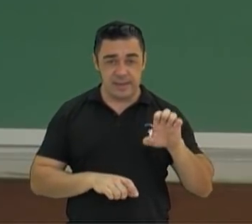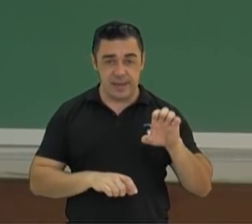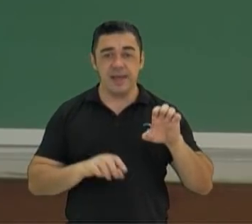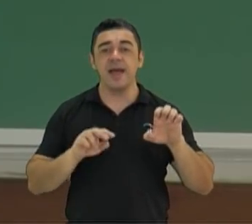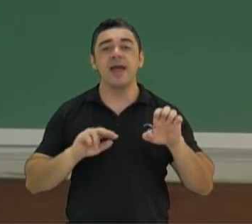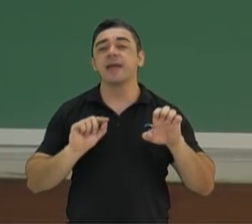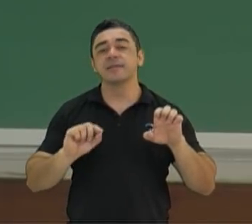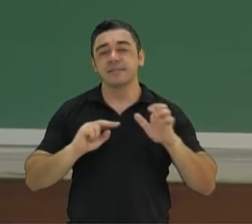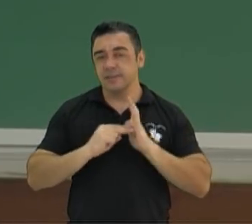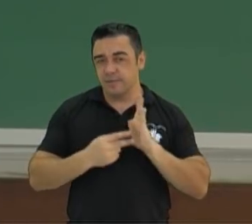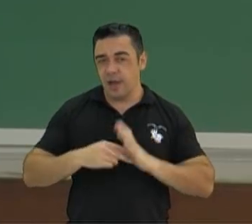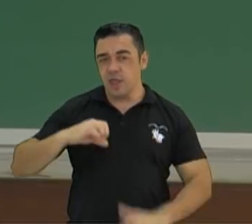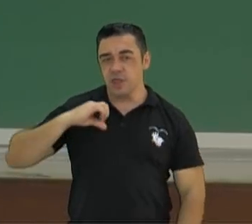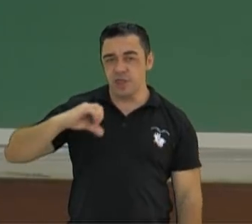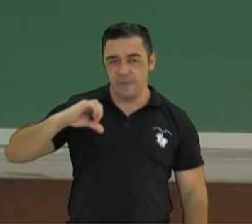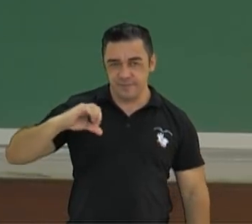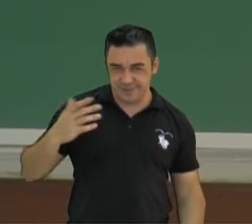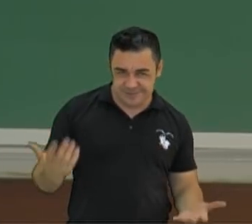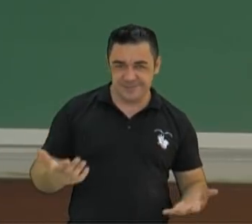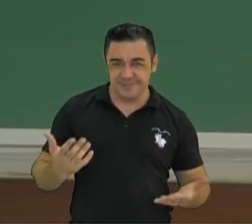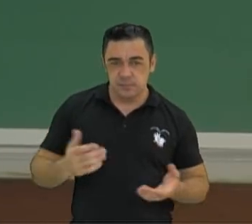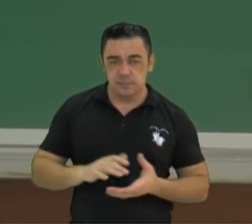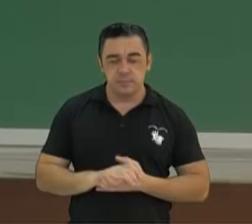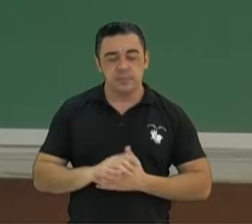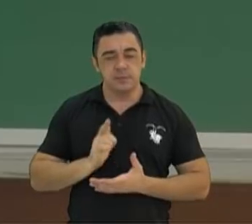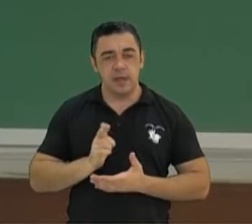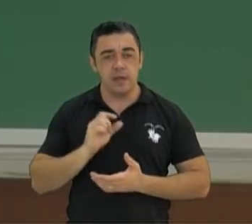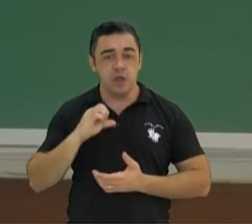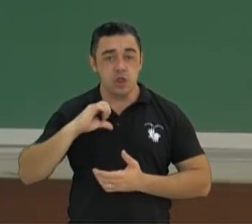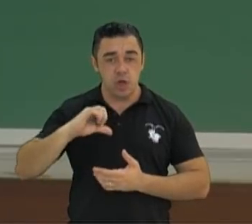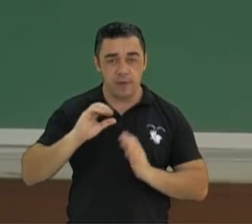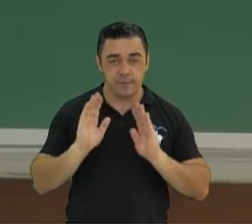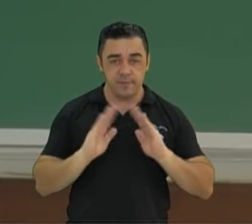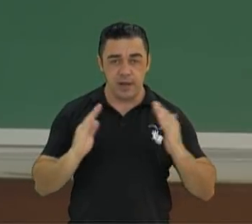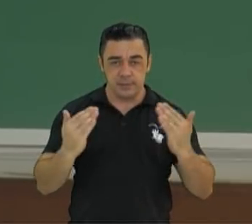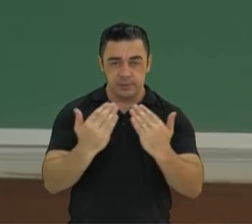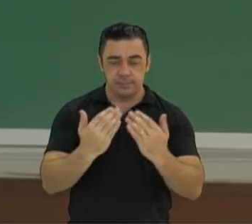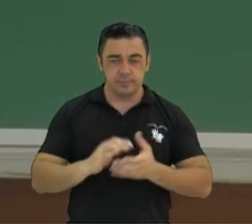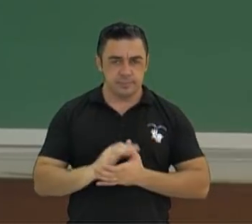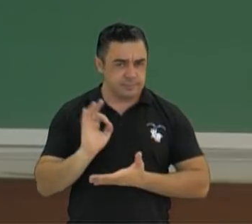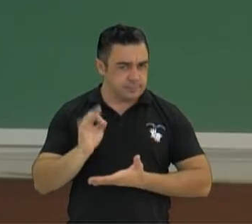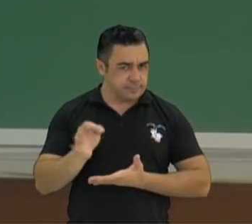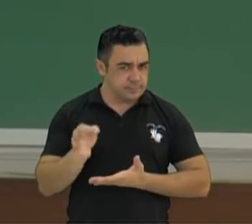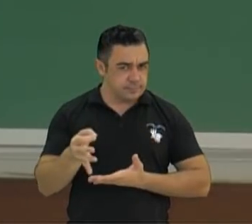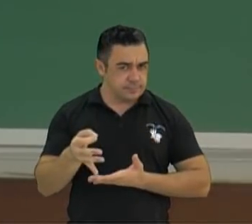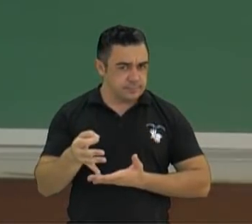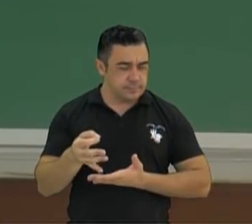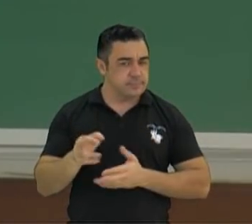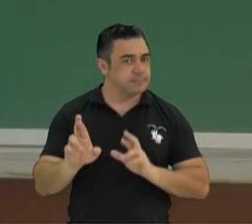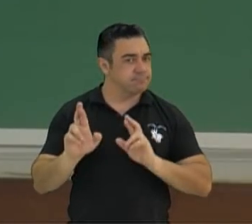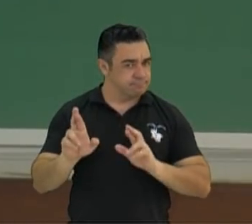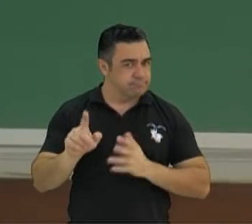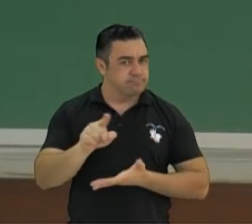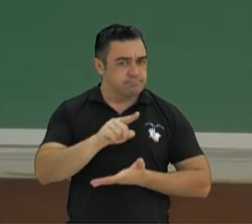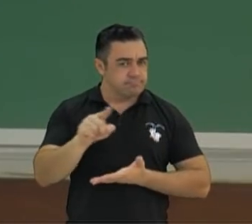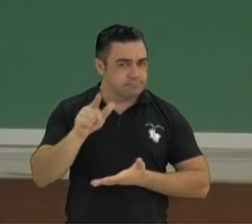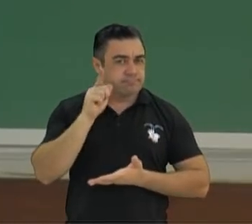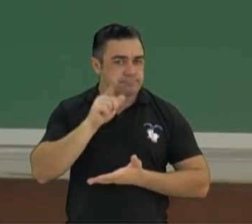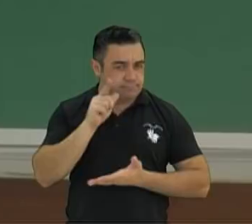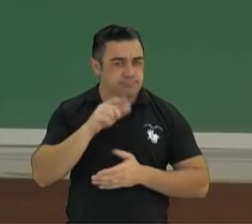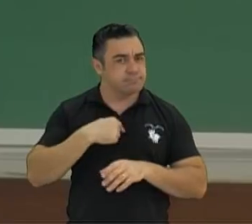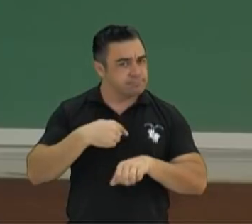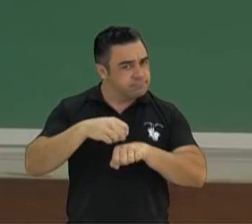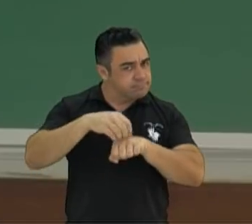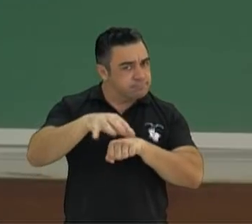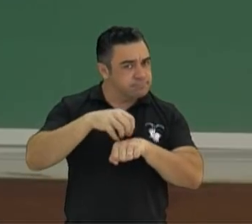9. Então, uma pirâmide com 9 faces. Acertaram? Espero que sim, hein? Quanta dica a prof deu